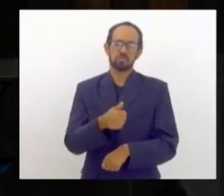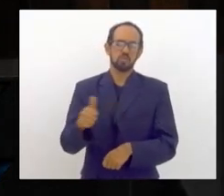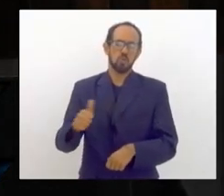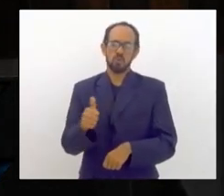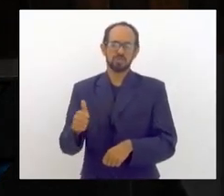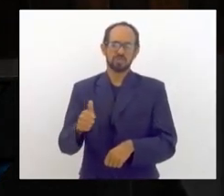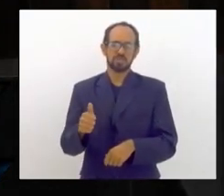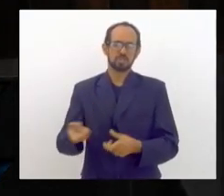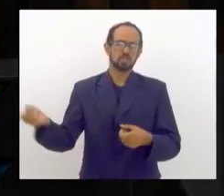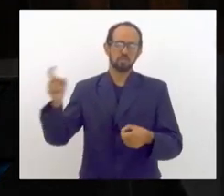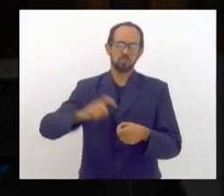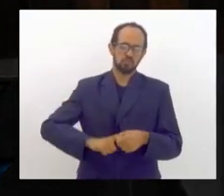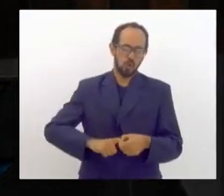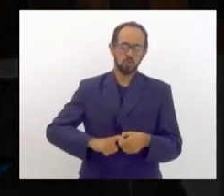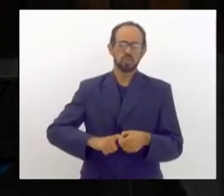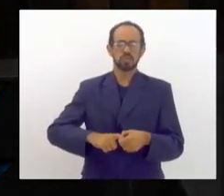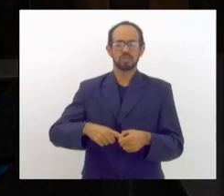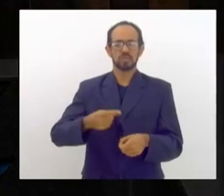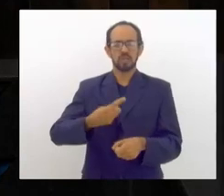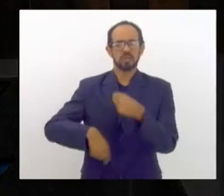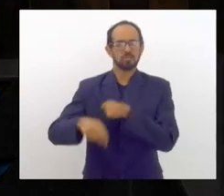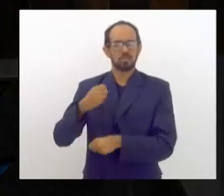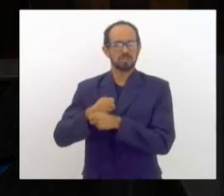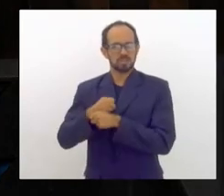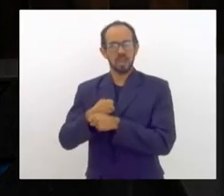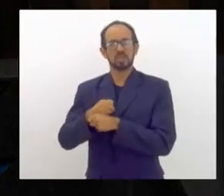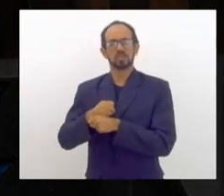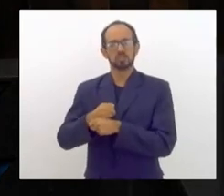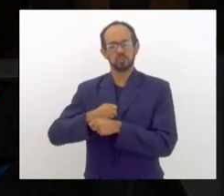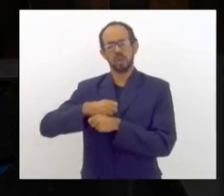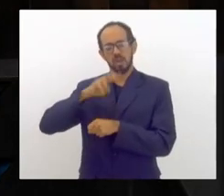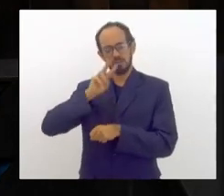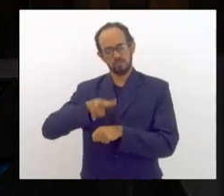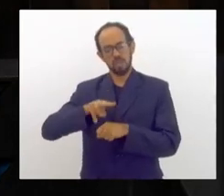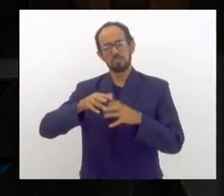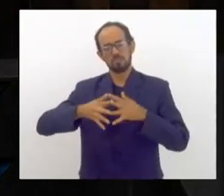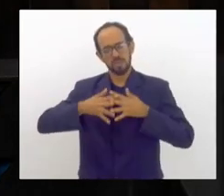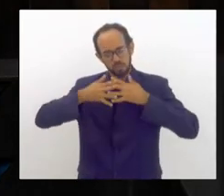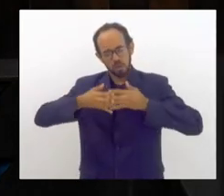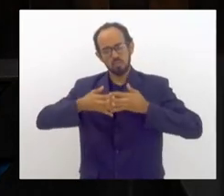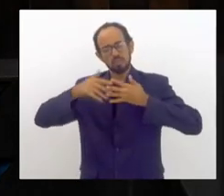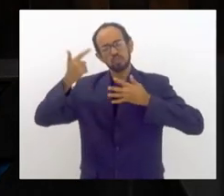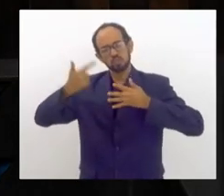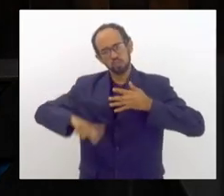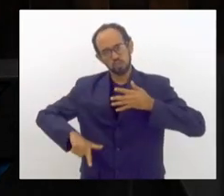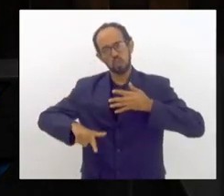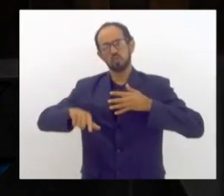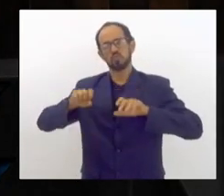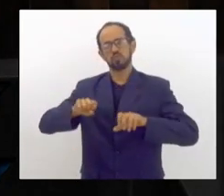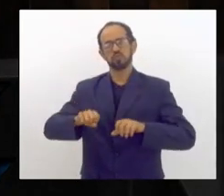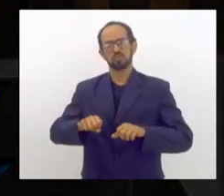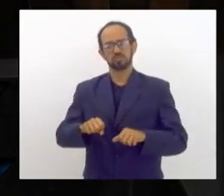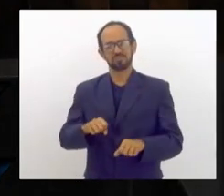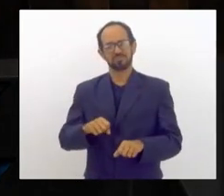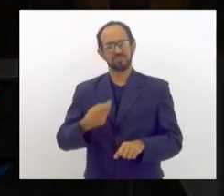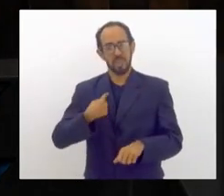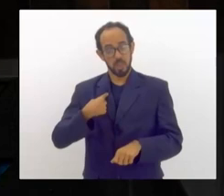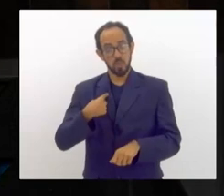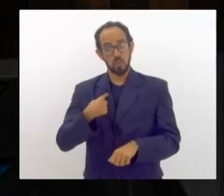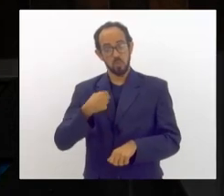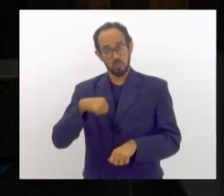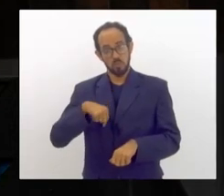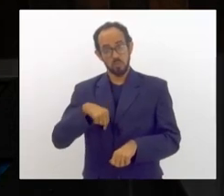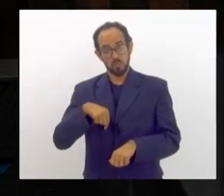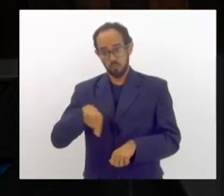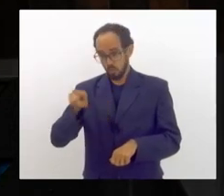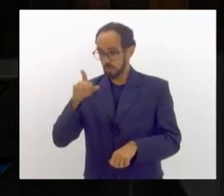a gente volta a um ano atrás a ver Petrópolis novamente, como eu tive,